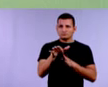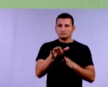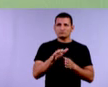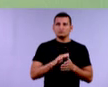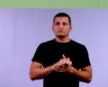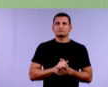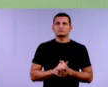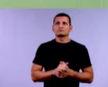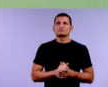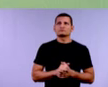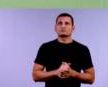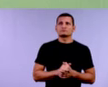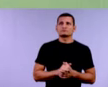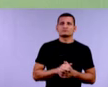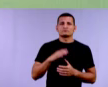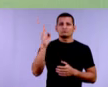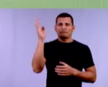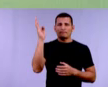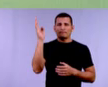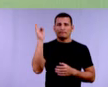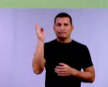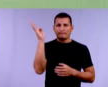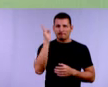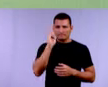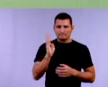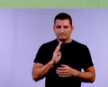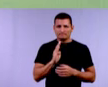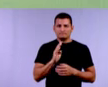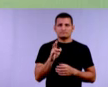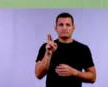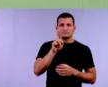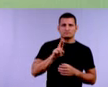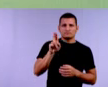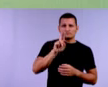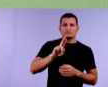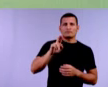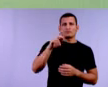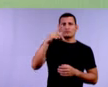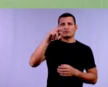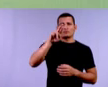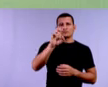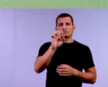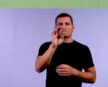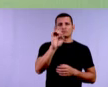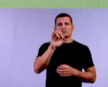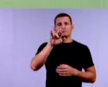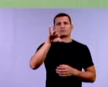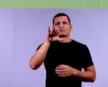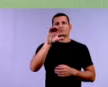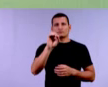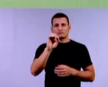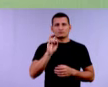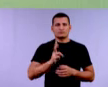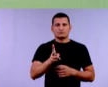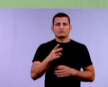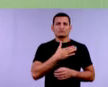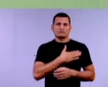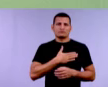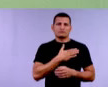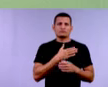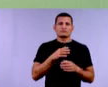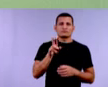ao invés de utilizar o pretérito, sempre gosta de usar a locução verbal.